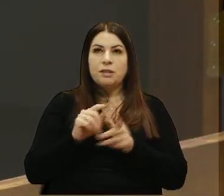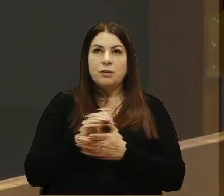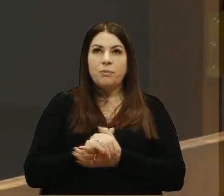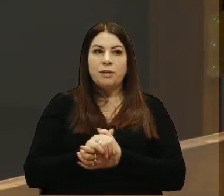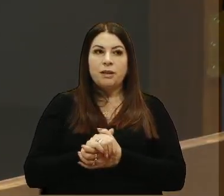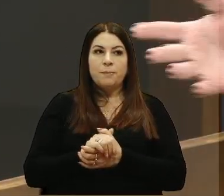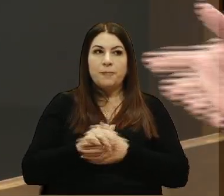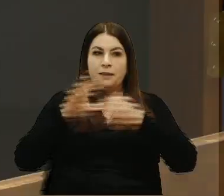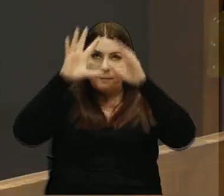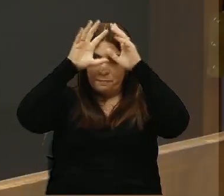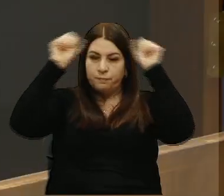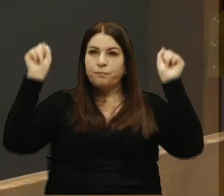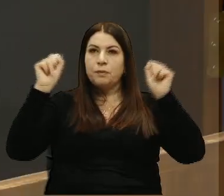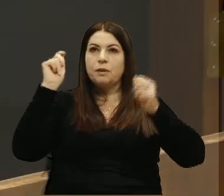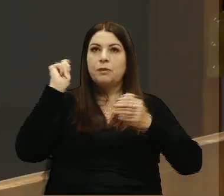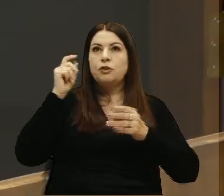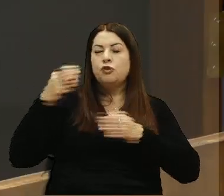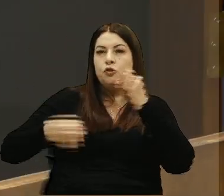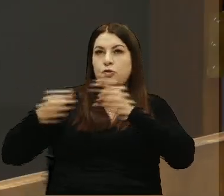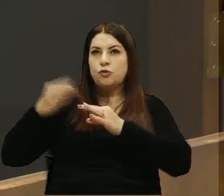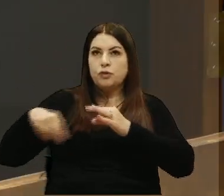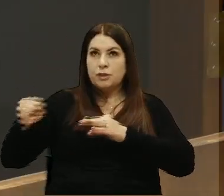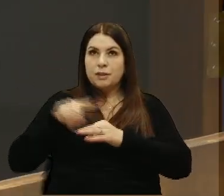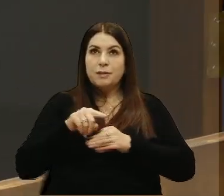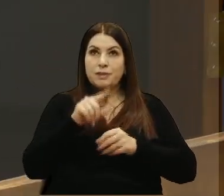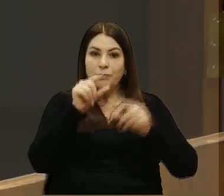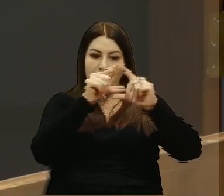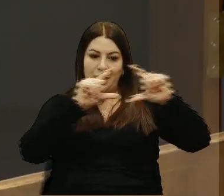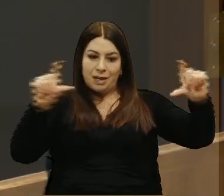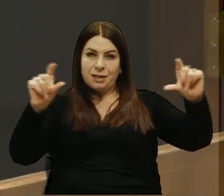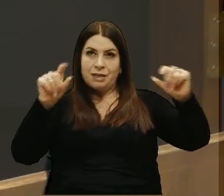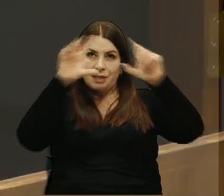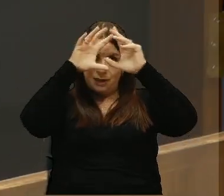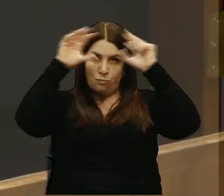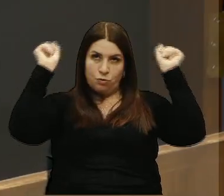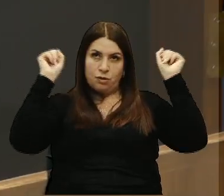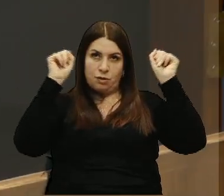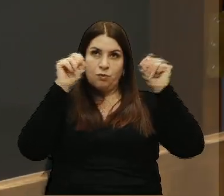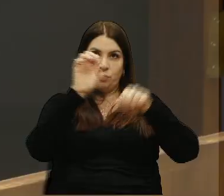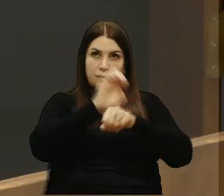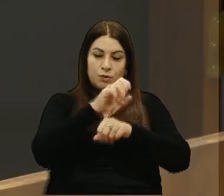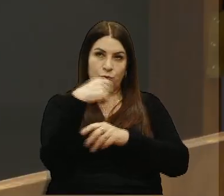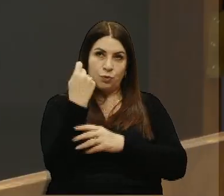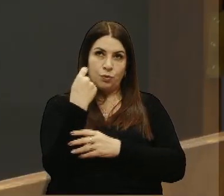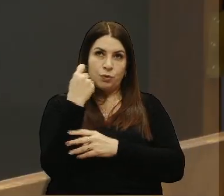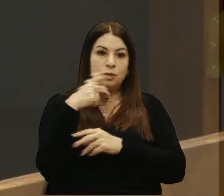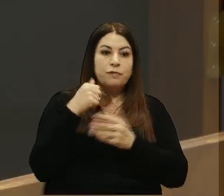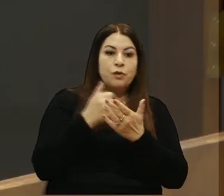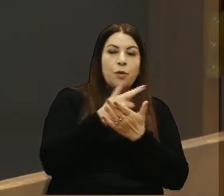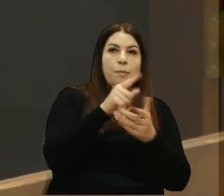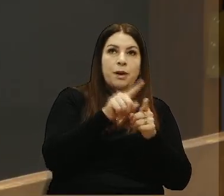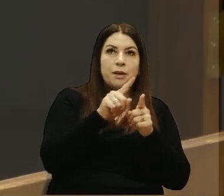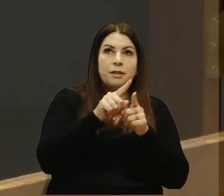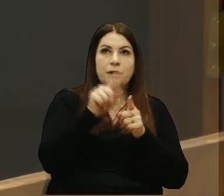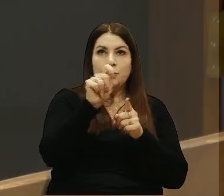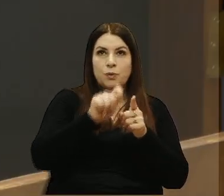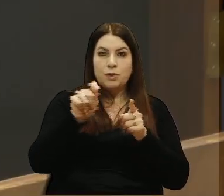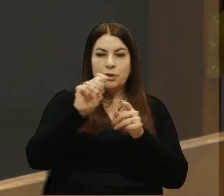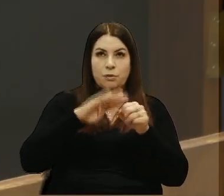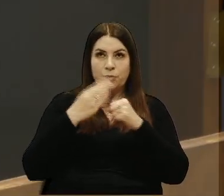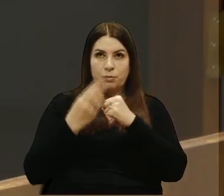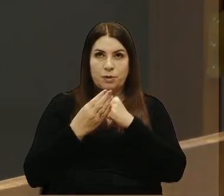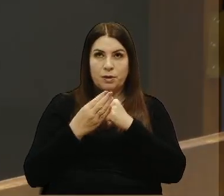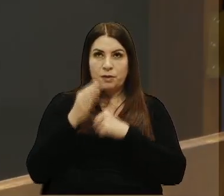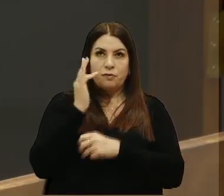de o prefeito ou do presidente do tribunal entrar, ela estaria adesivada, escrito Tribunal de Justiça do Estado do Rio Grande do Sul. Se ela fosse comprada pela Associação de Moradores de Bairro